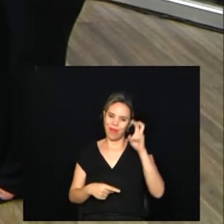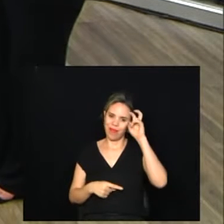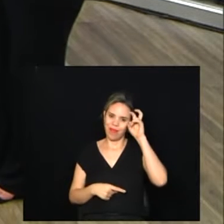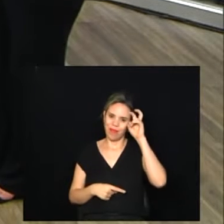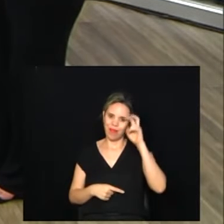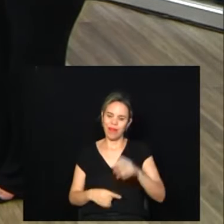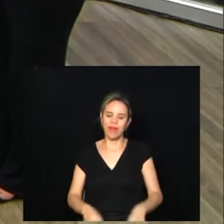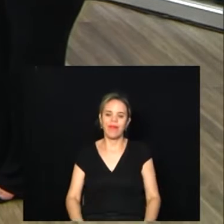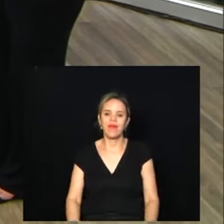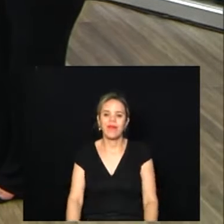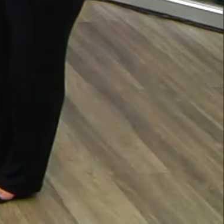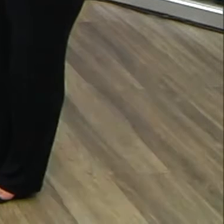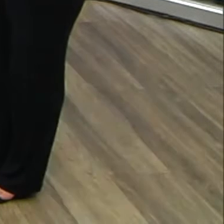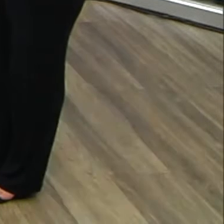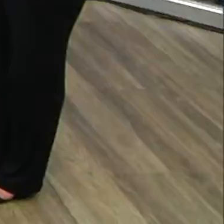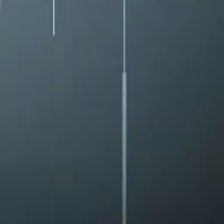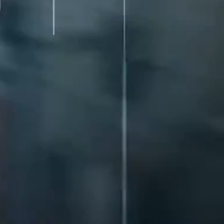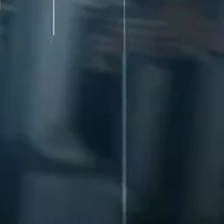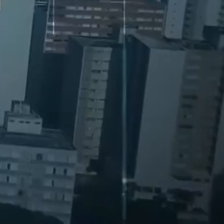Até lá.